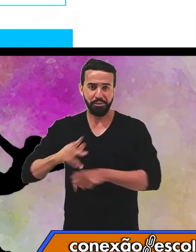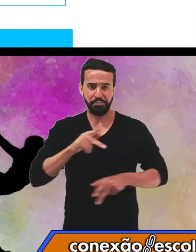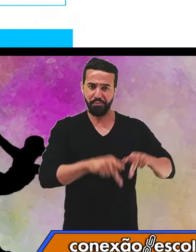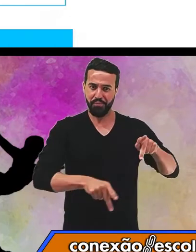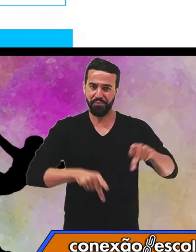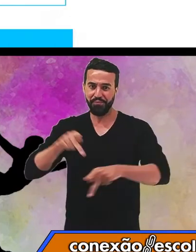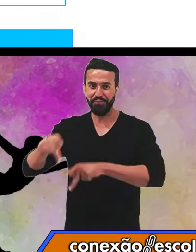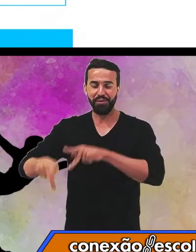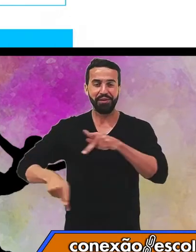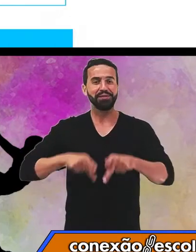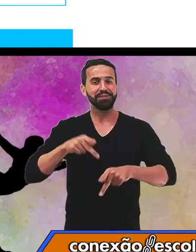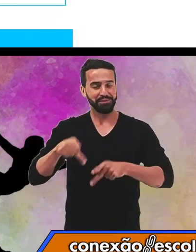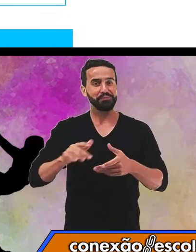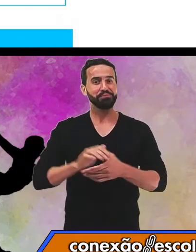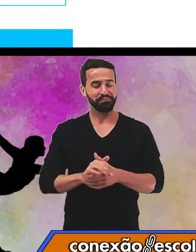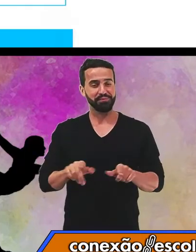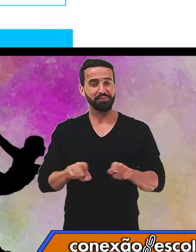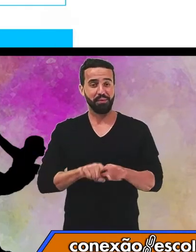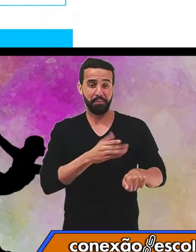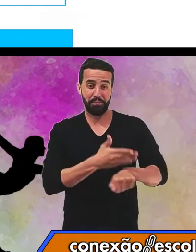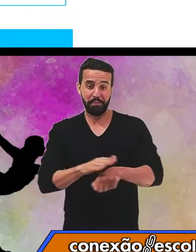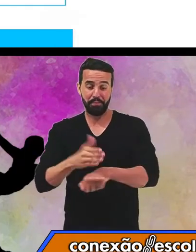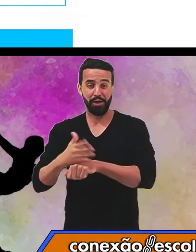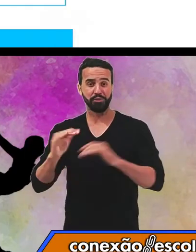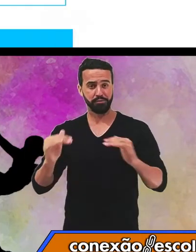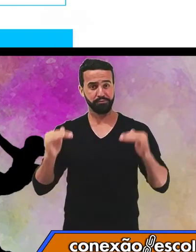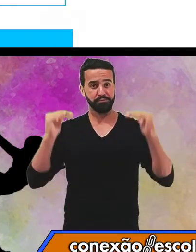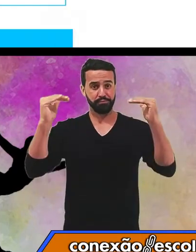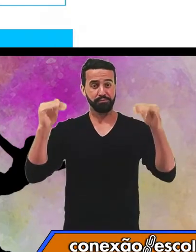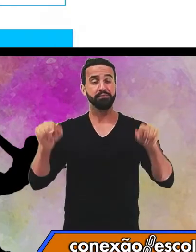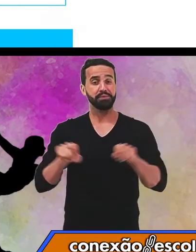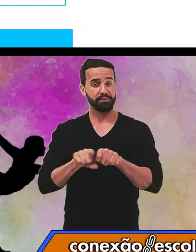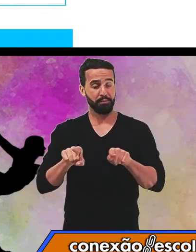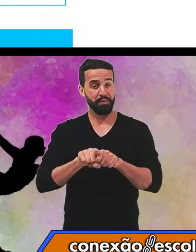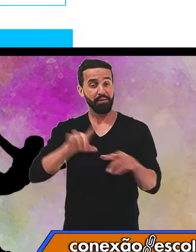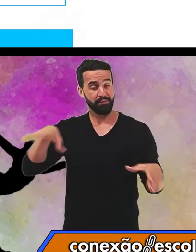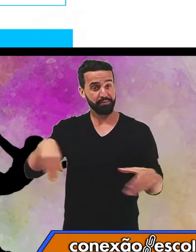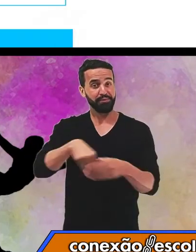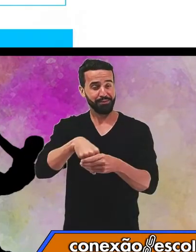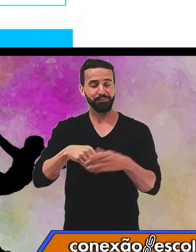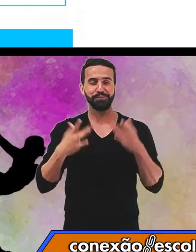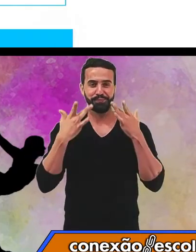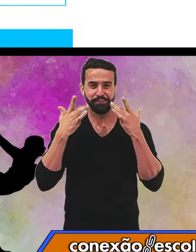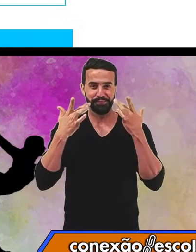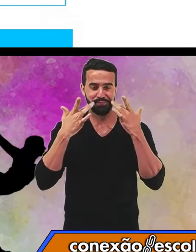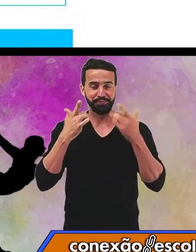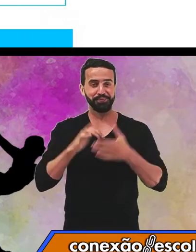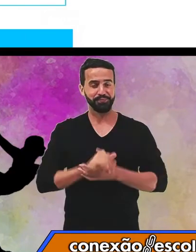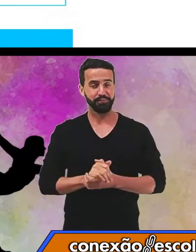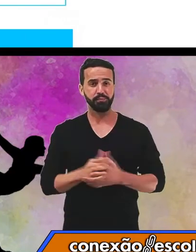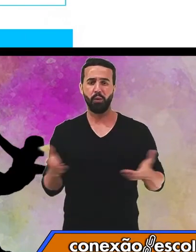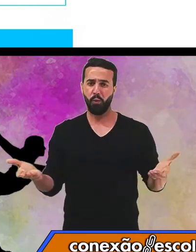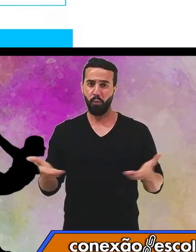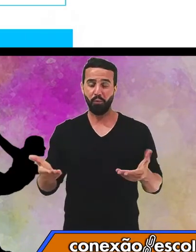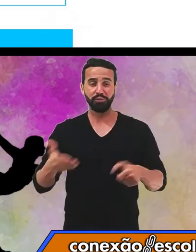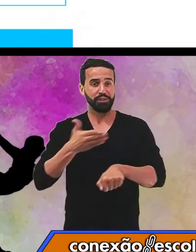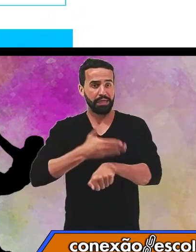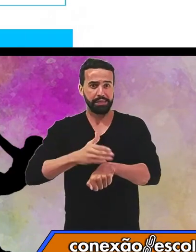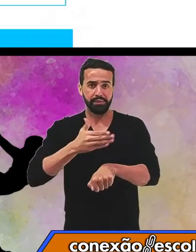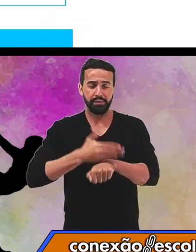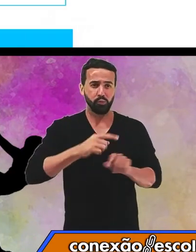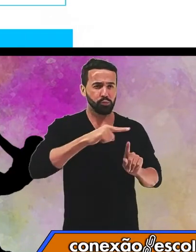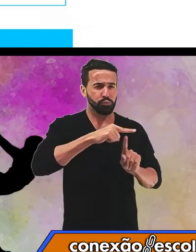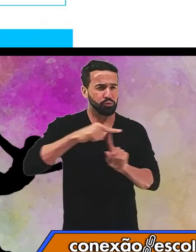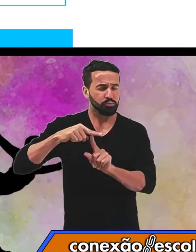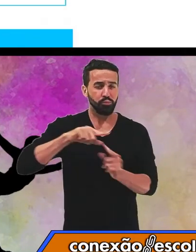sua vez, se transformou em práticas eruditas e teatrais. E hoje é uma prática